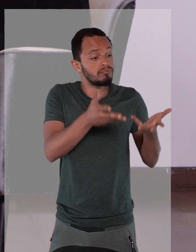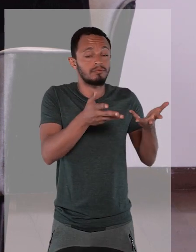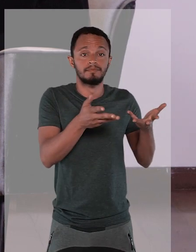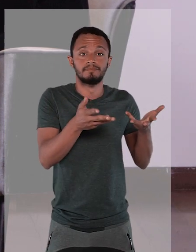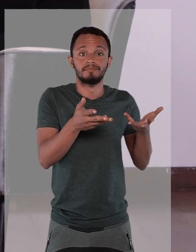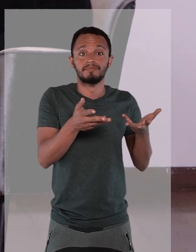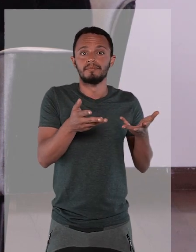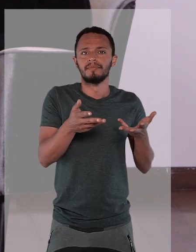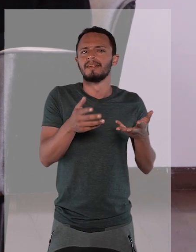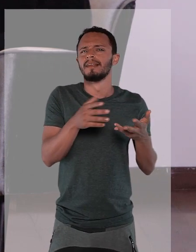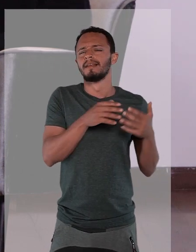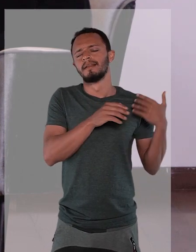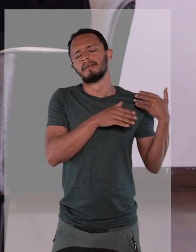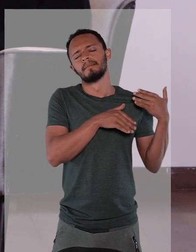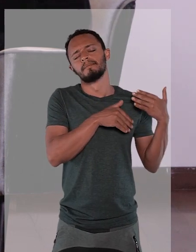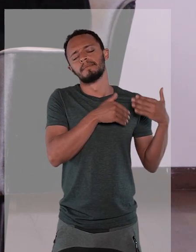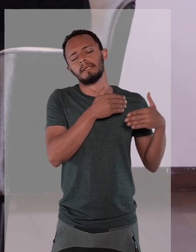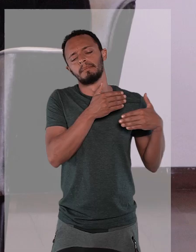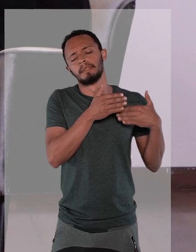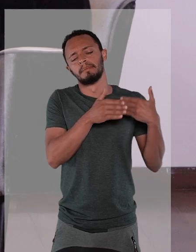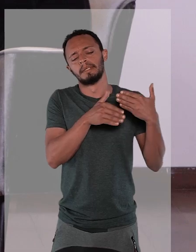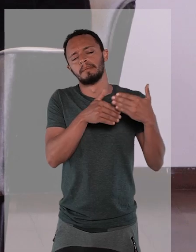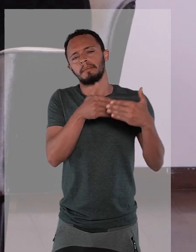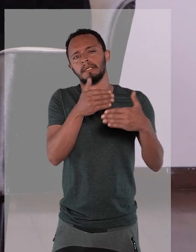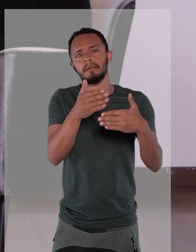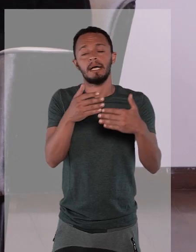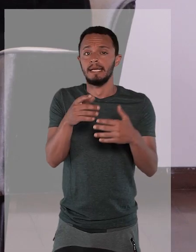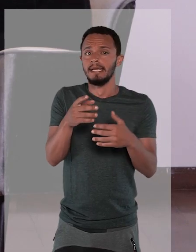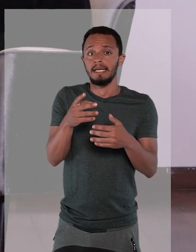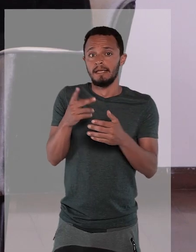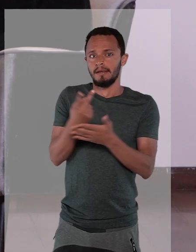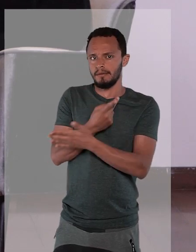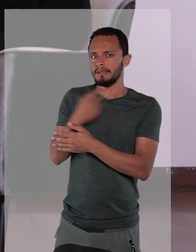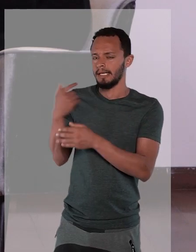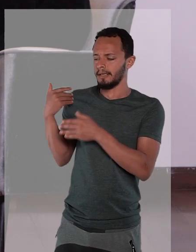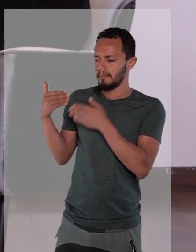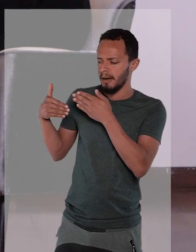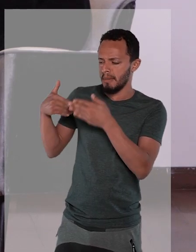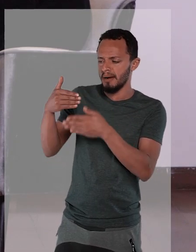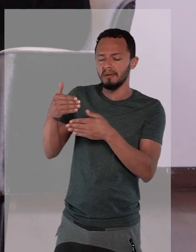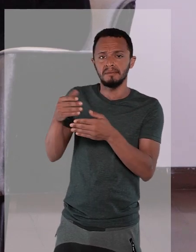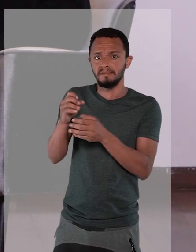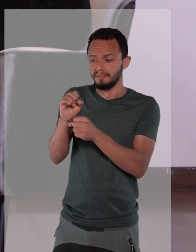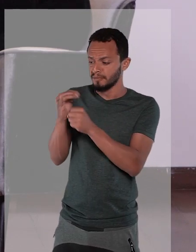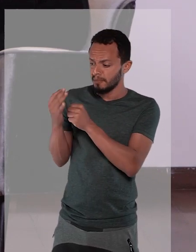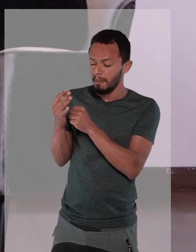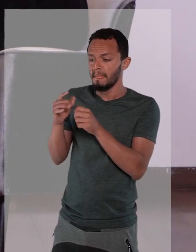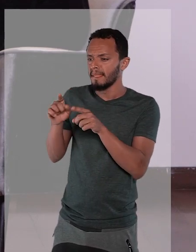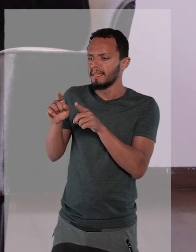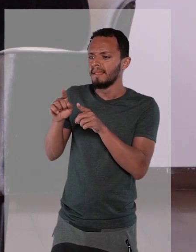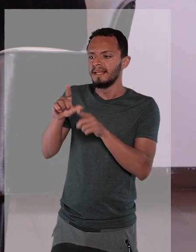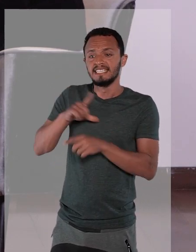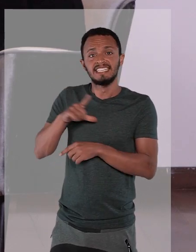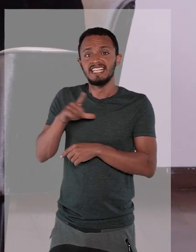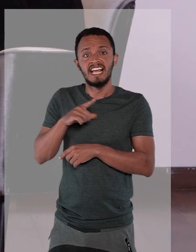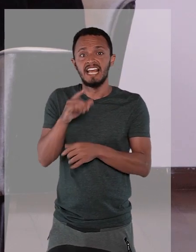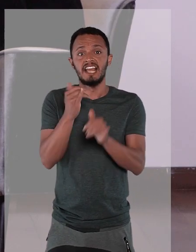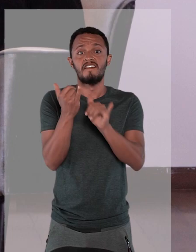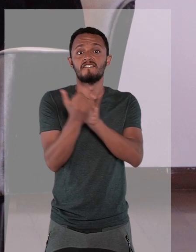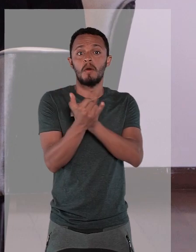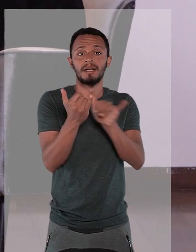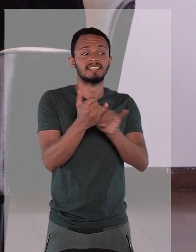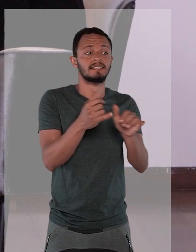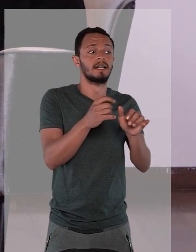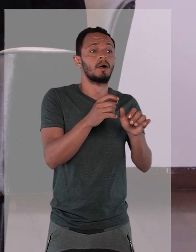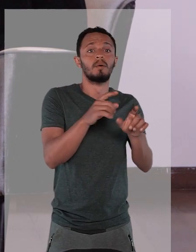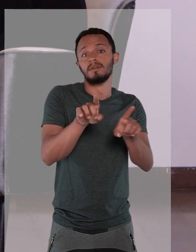eu já vinha, e há muitos anos eu tenho uma relação muito grande com a imprensa em Belo Horizonte, em função das várias epidemias